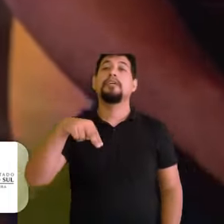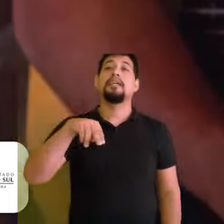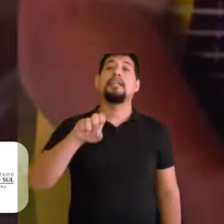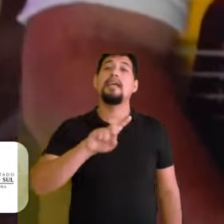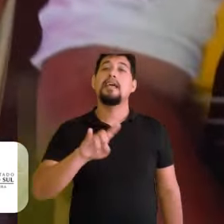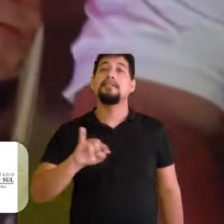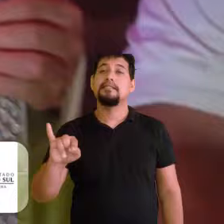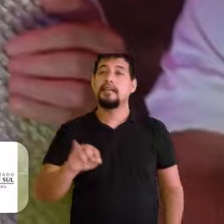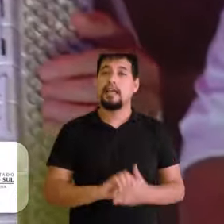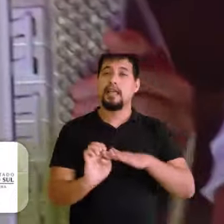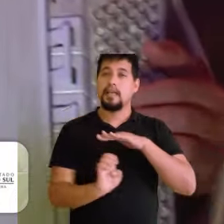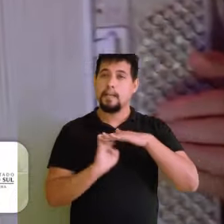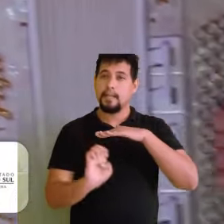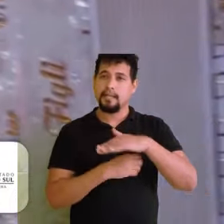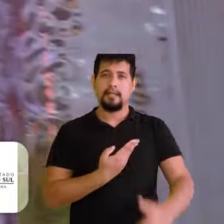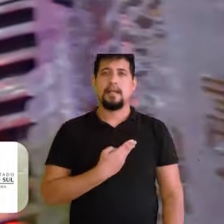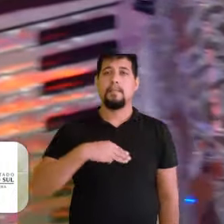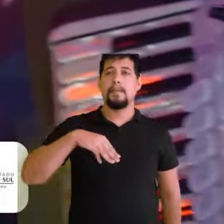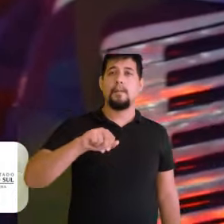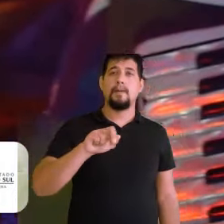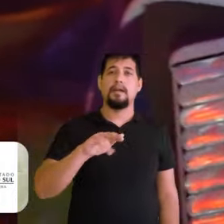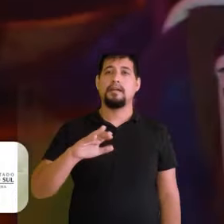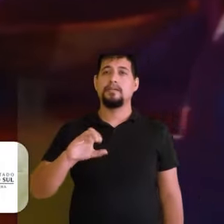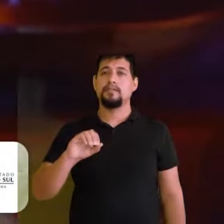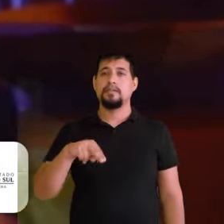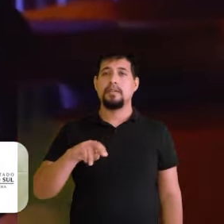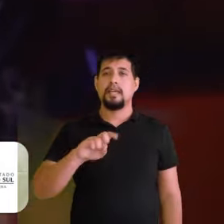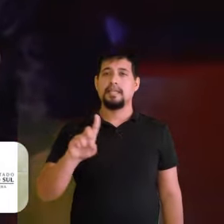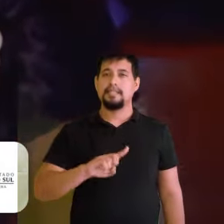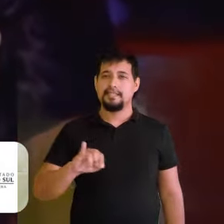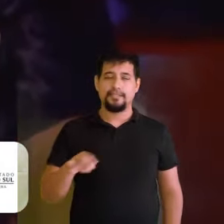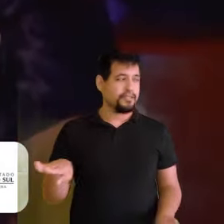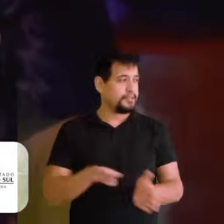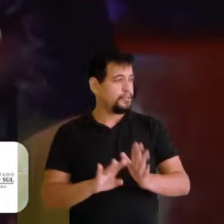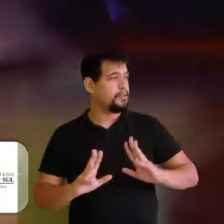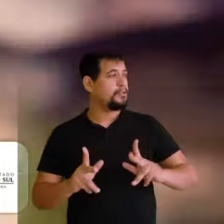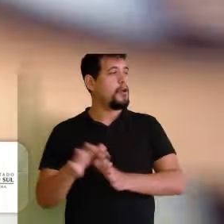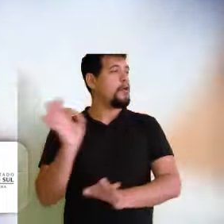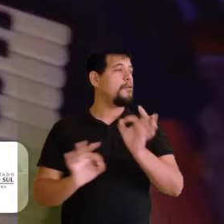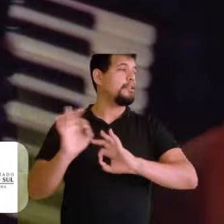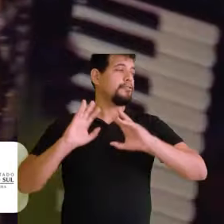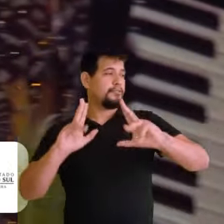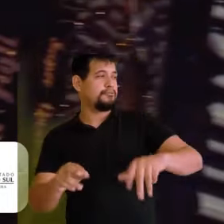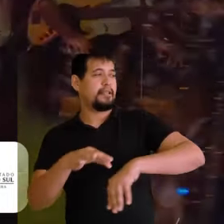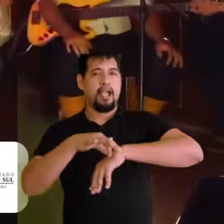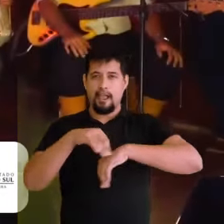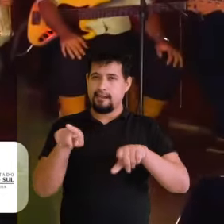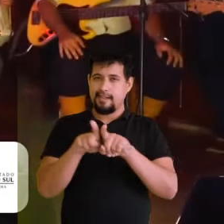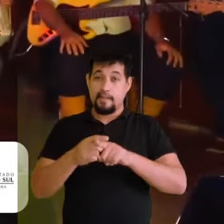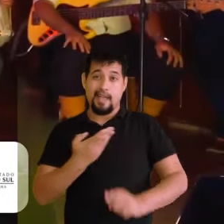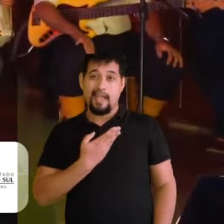Márcio Nese. Estão chegando aí, tio Márcio. Prepara os pão de alho e a carne para nós. Meu amigo Fabrício, Brastelha também é apoiador